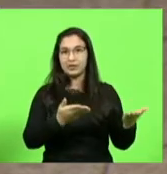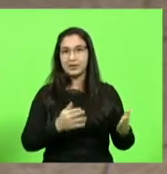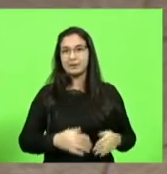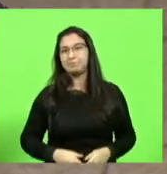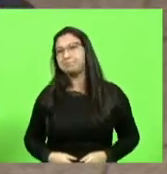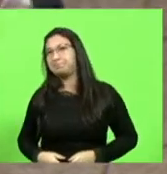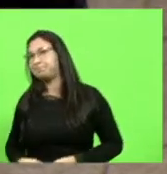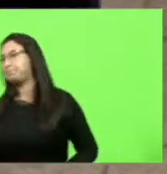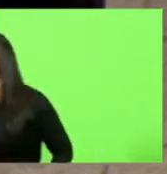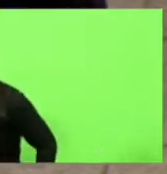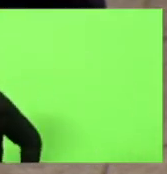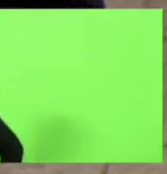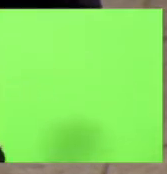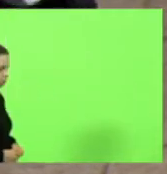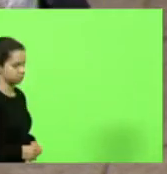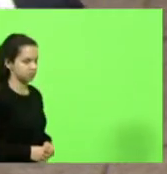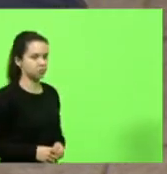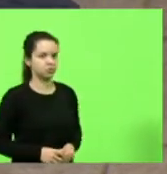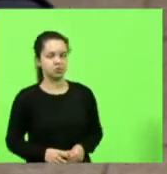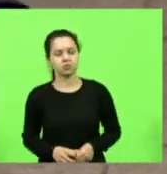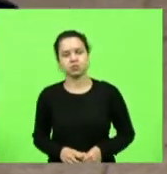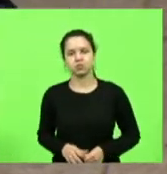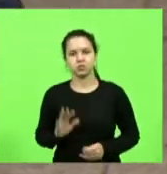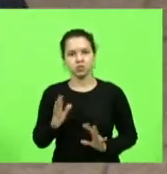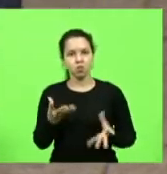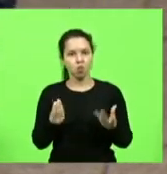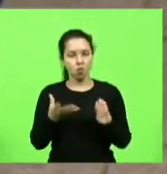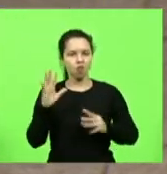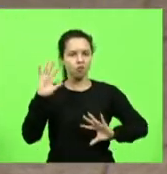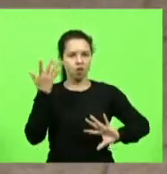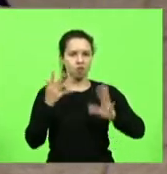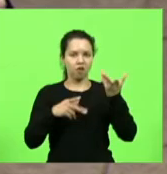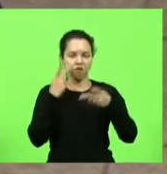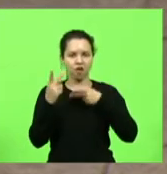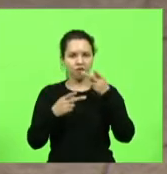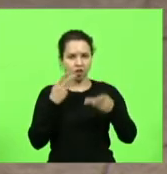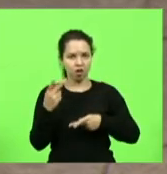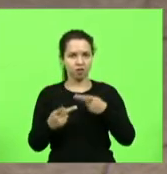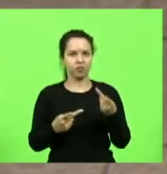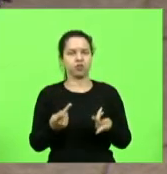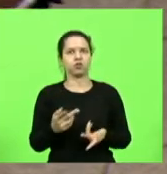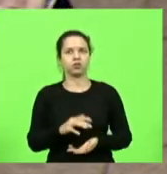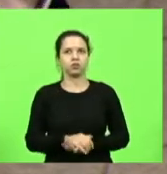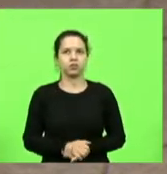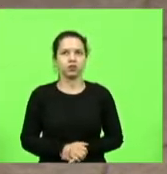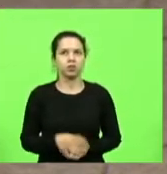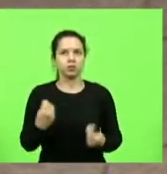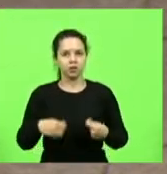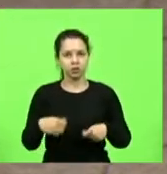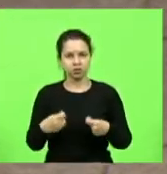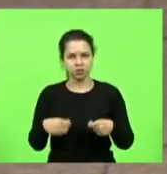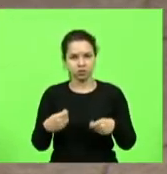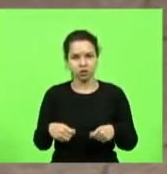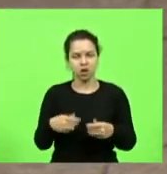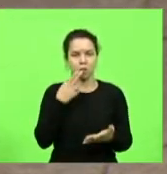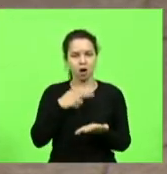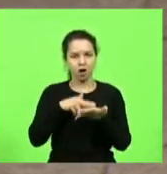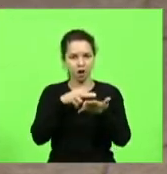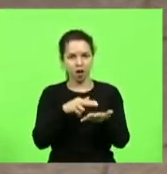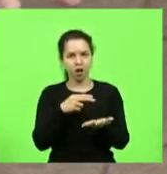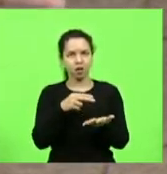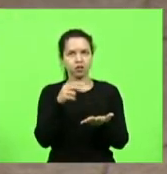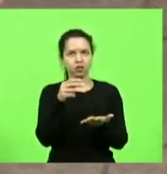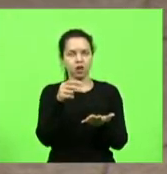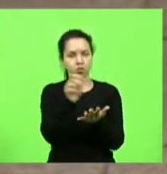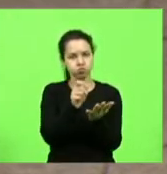disso, de tantas coisas que já te falaram, né, é apelar e fazer uma carta bonita ao